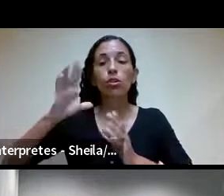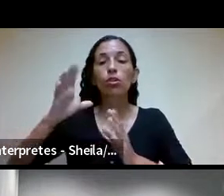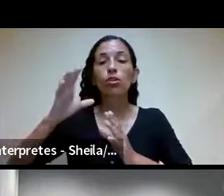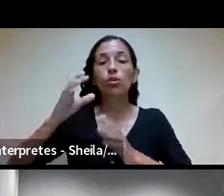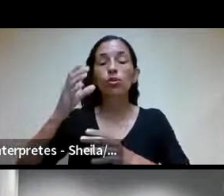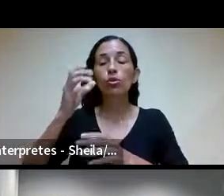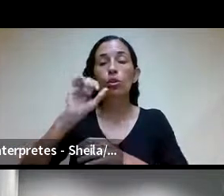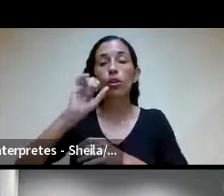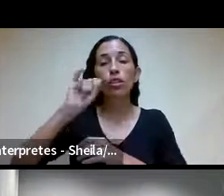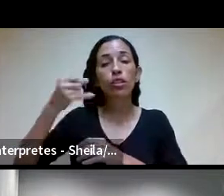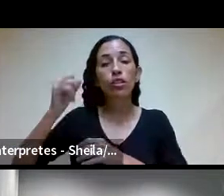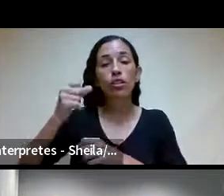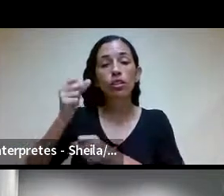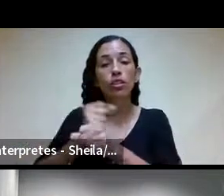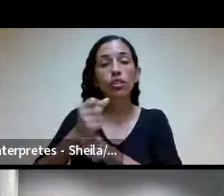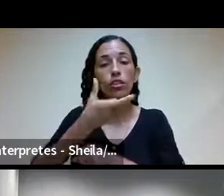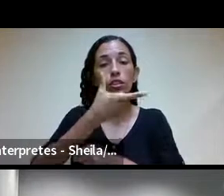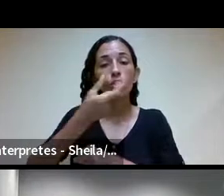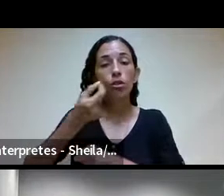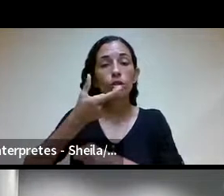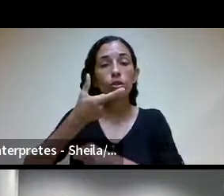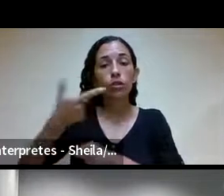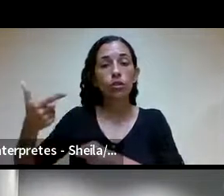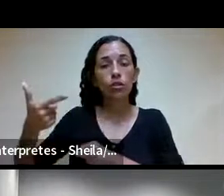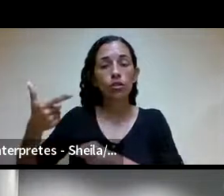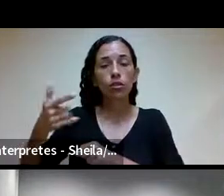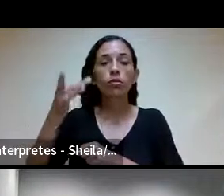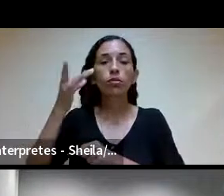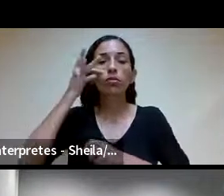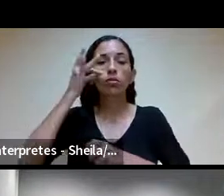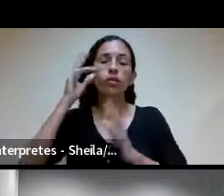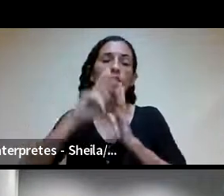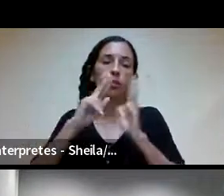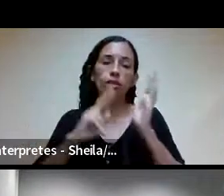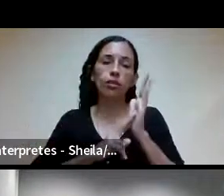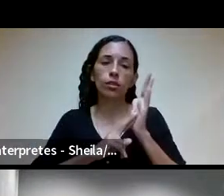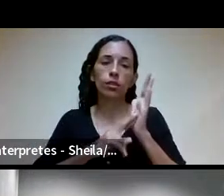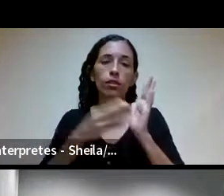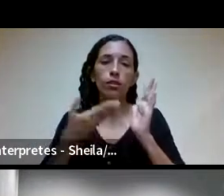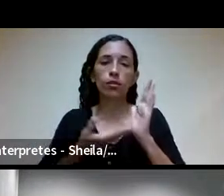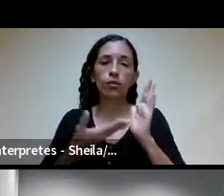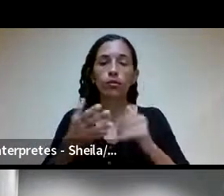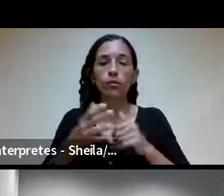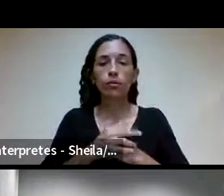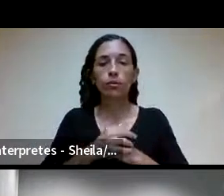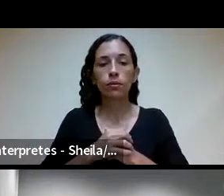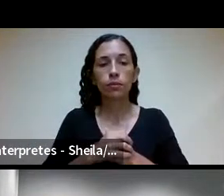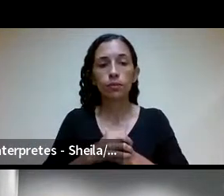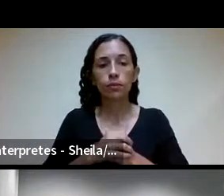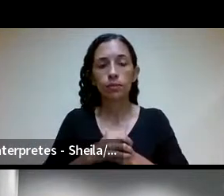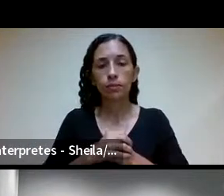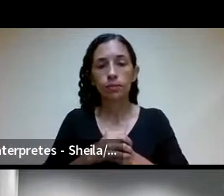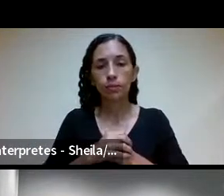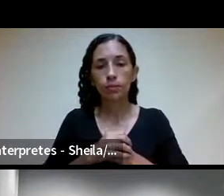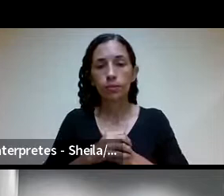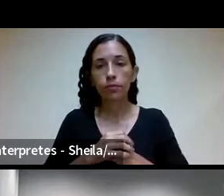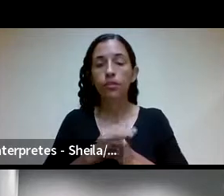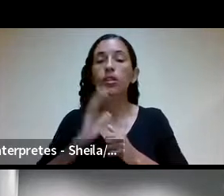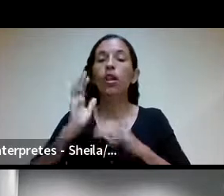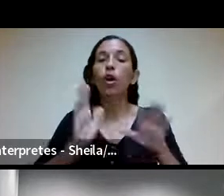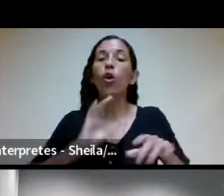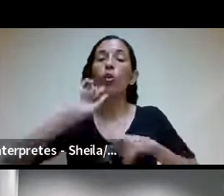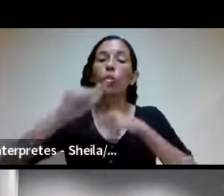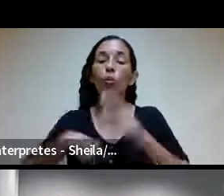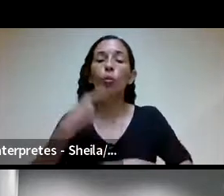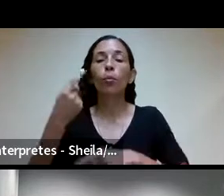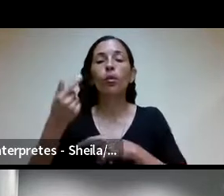desembargador? Perfeitamente, com a presença da relatora, pela necessidade da presença dela. Certo. Então, passemos ao processo